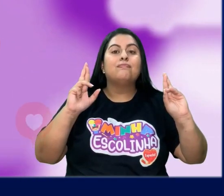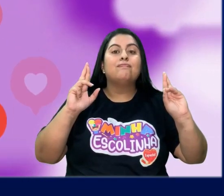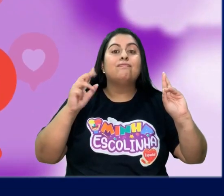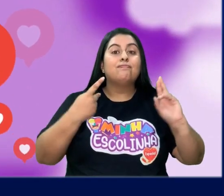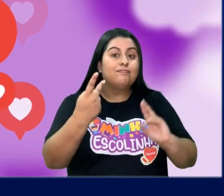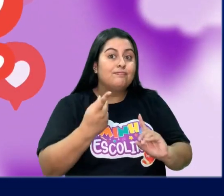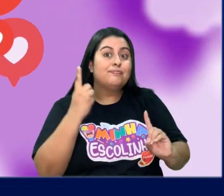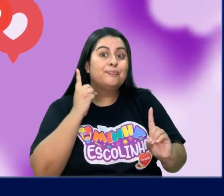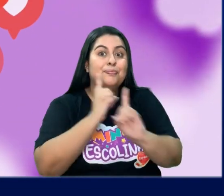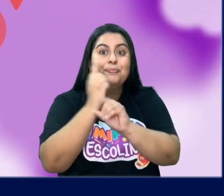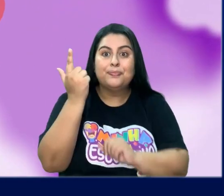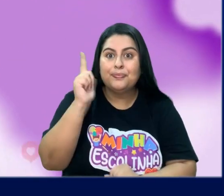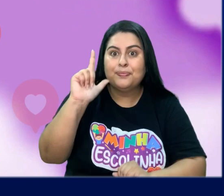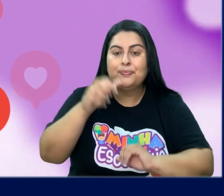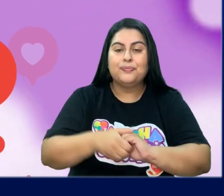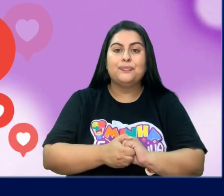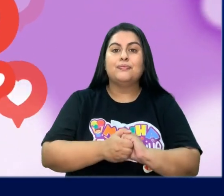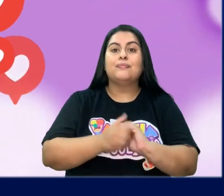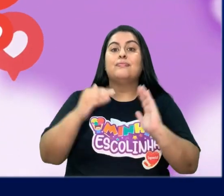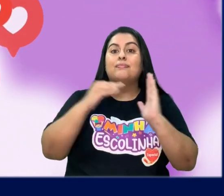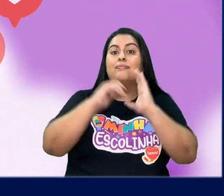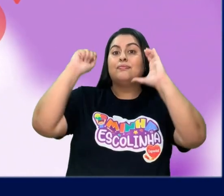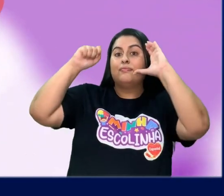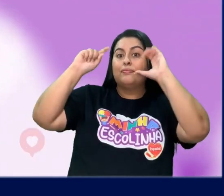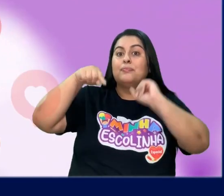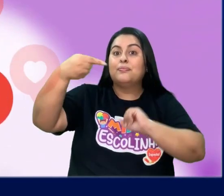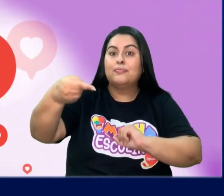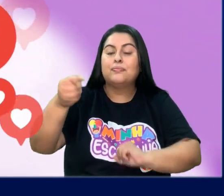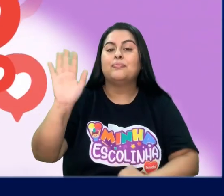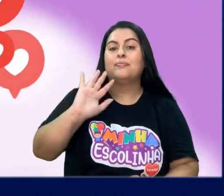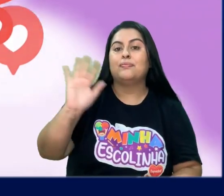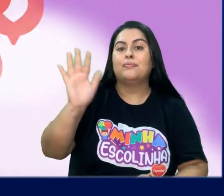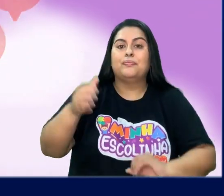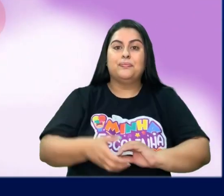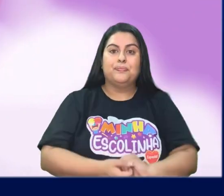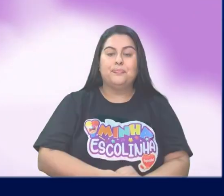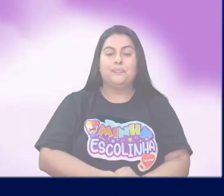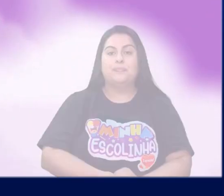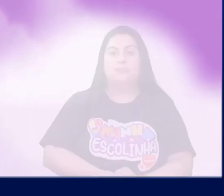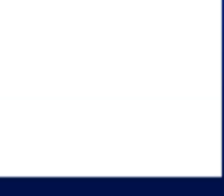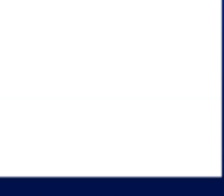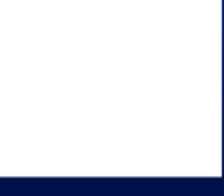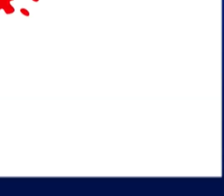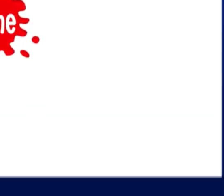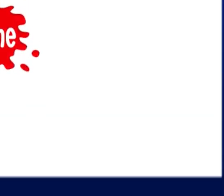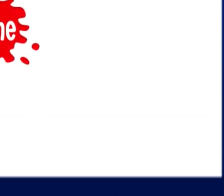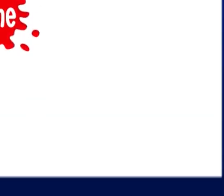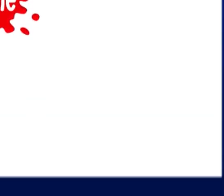gente possa se encontrar de novo! Até o próximo vídeo! Tchau!